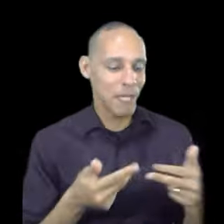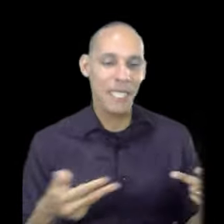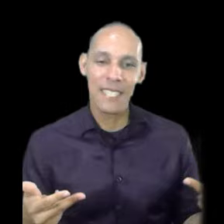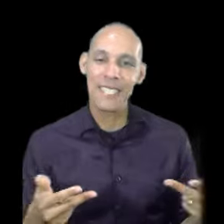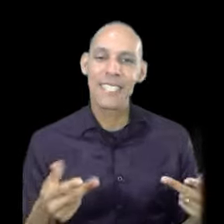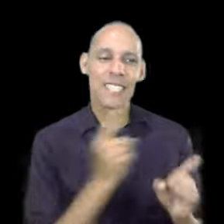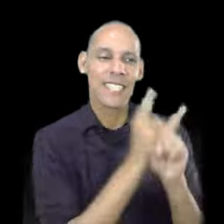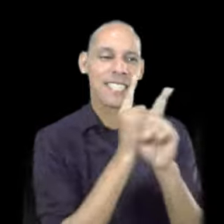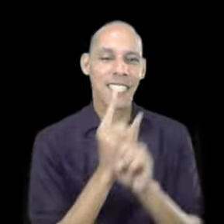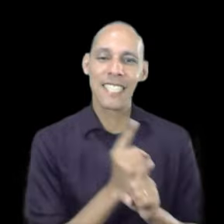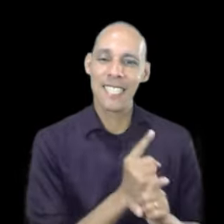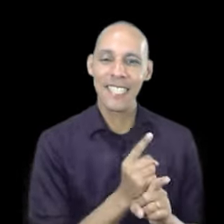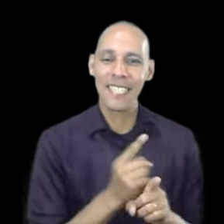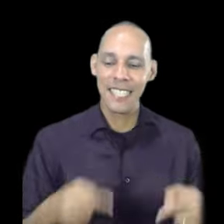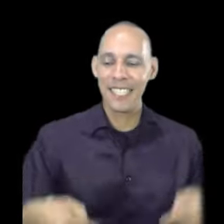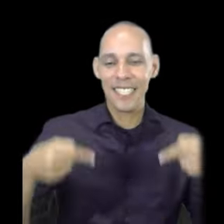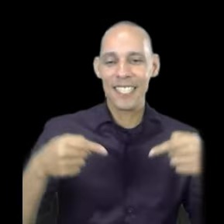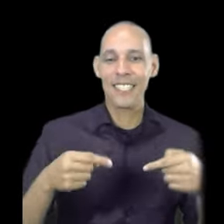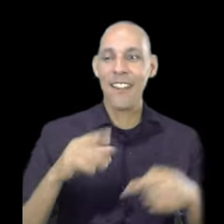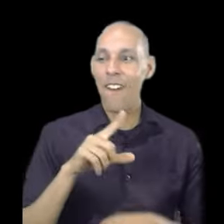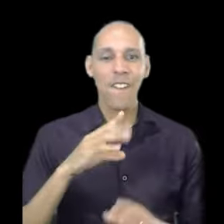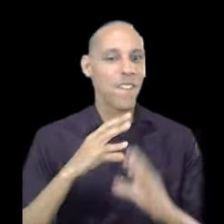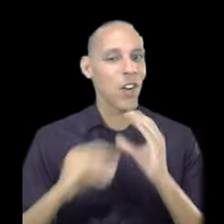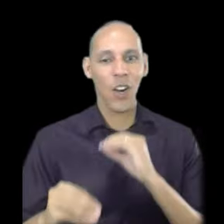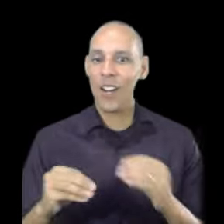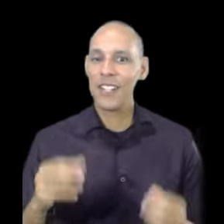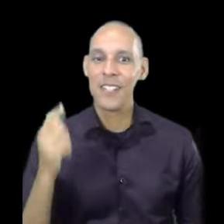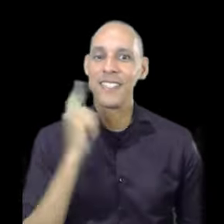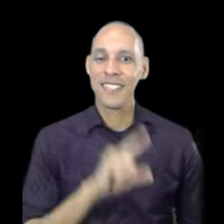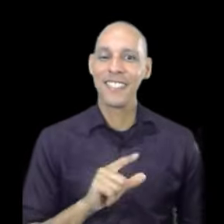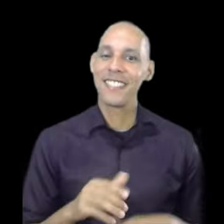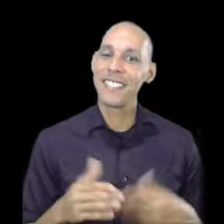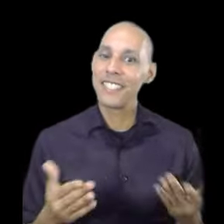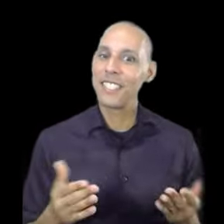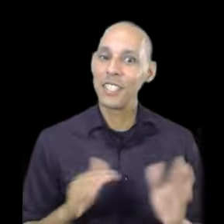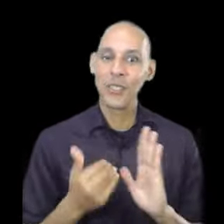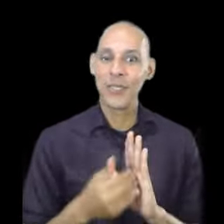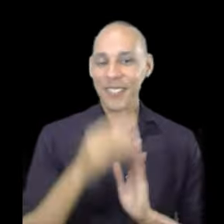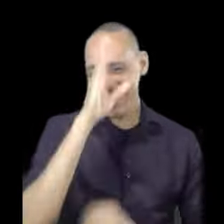e para tentar escapar dessa sala. E lembrando, pessoal, é tudo gratuito.